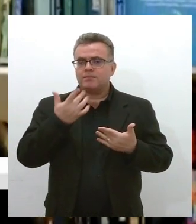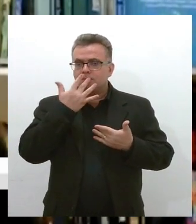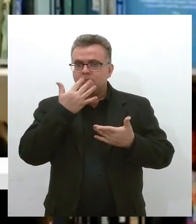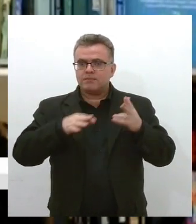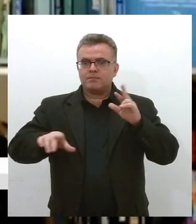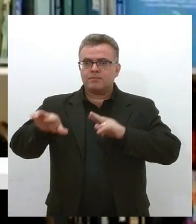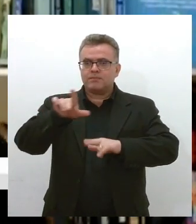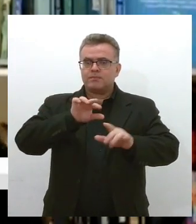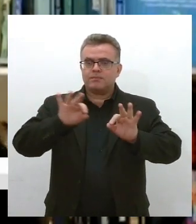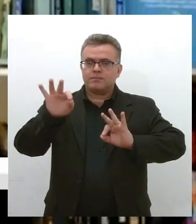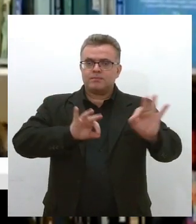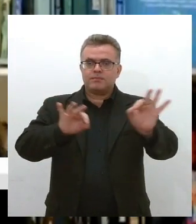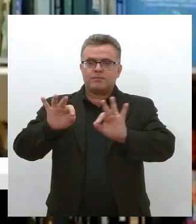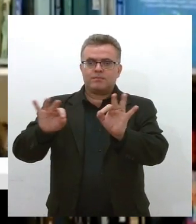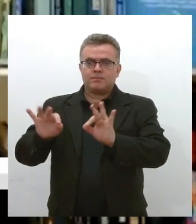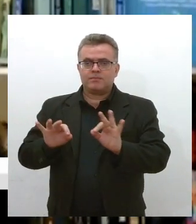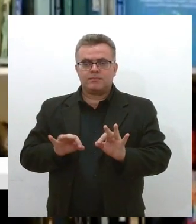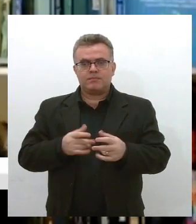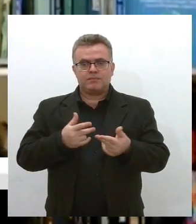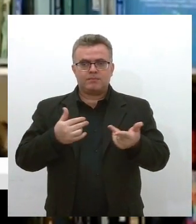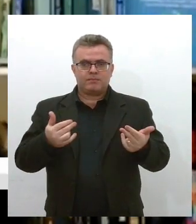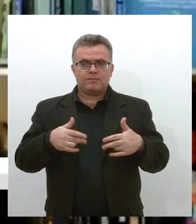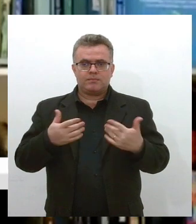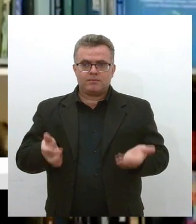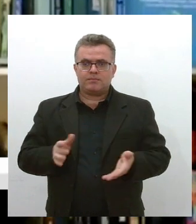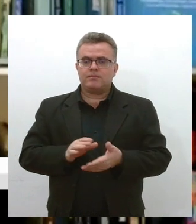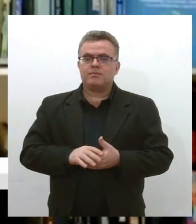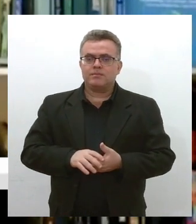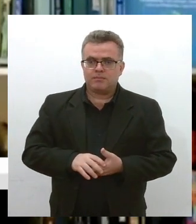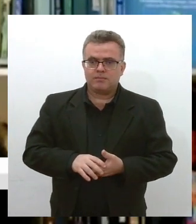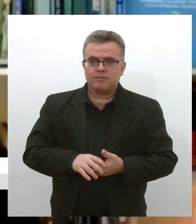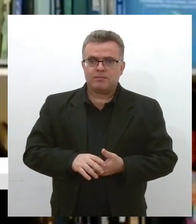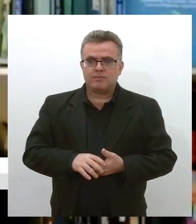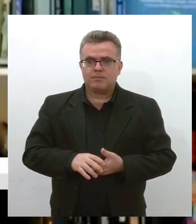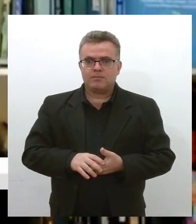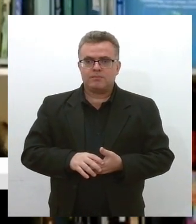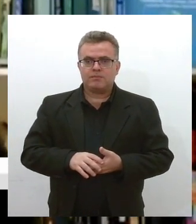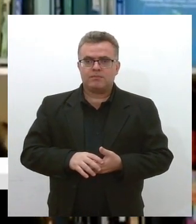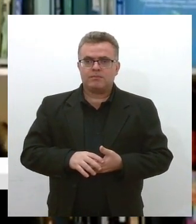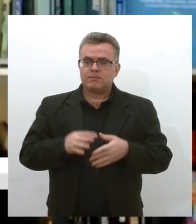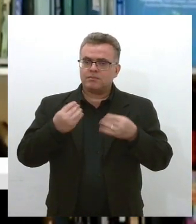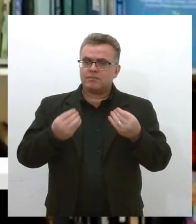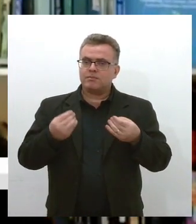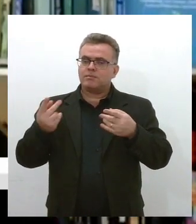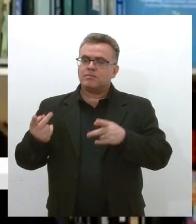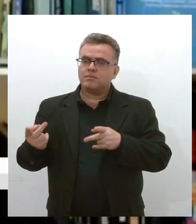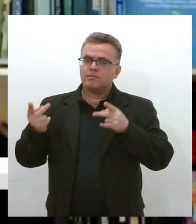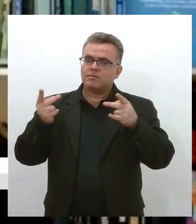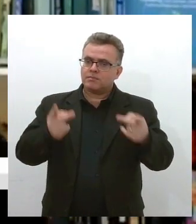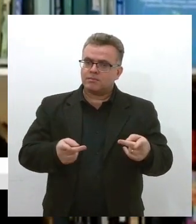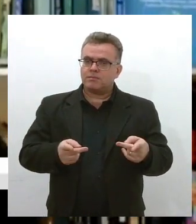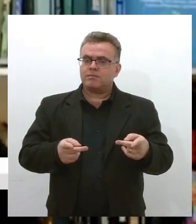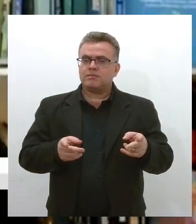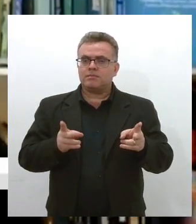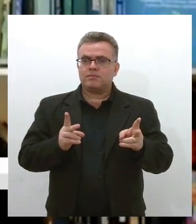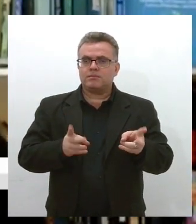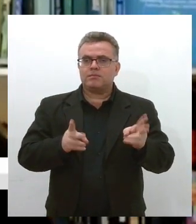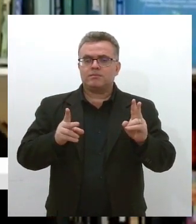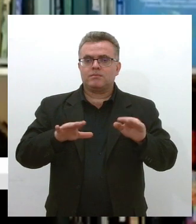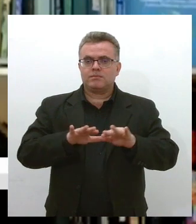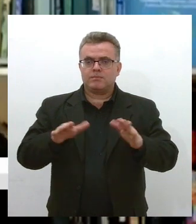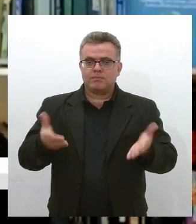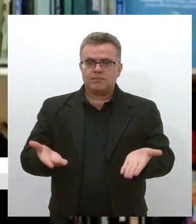as caveiras pintadas e tudo mais. Então, eles vão visitar, fazem altares para os mortos, levam